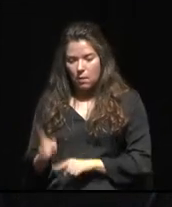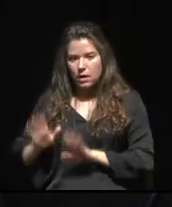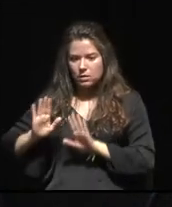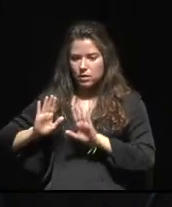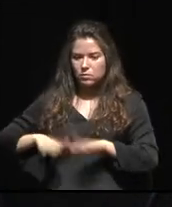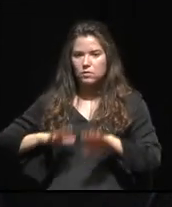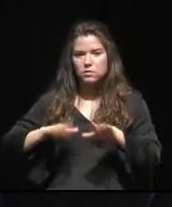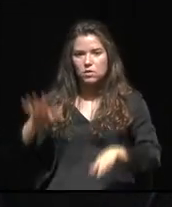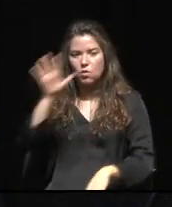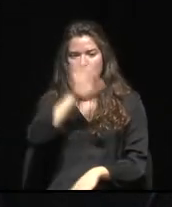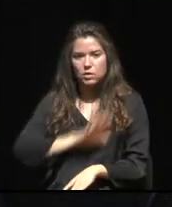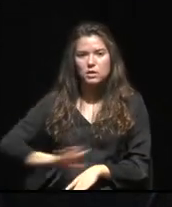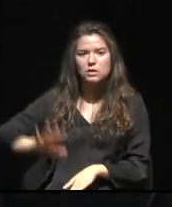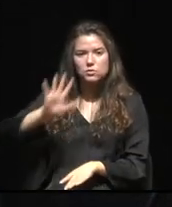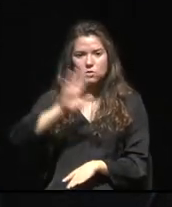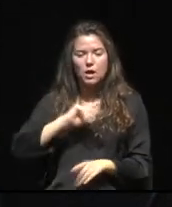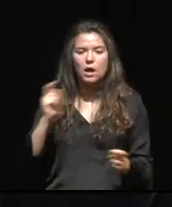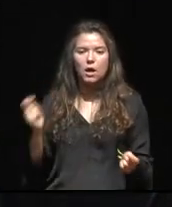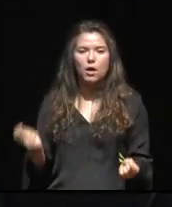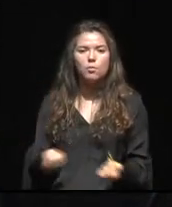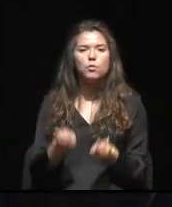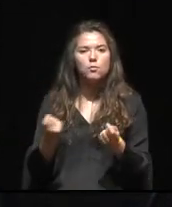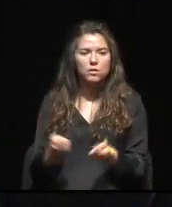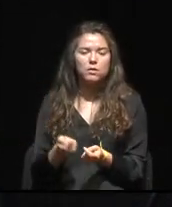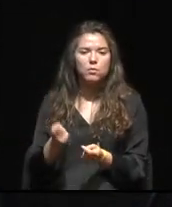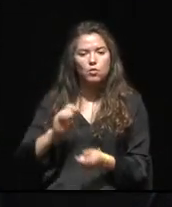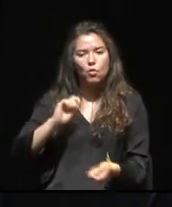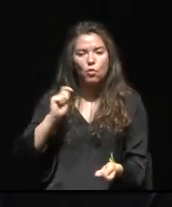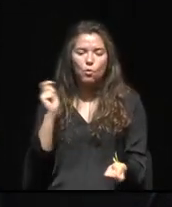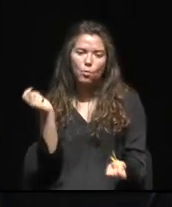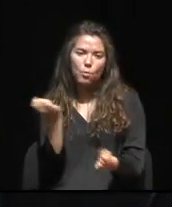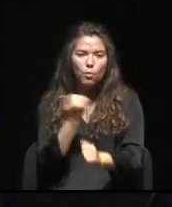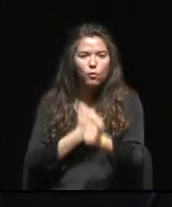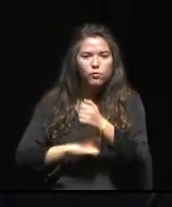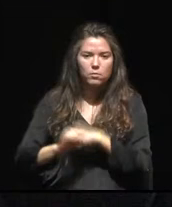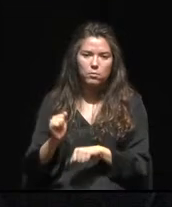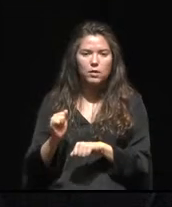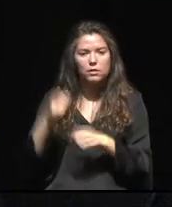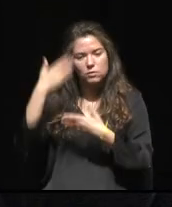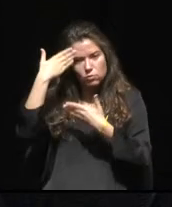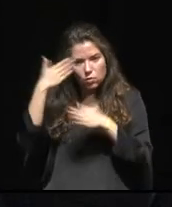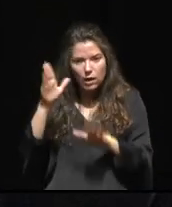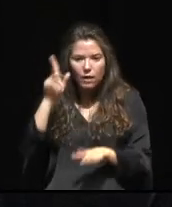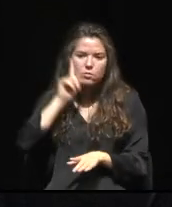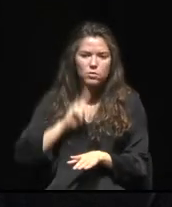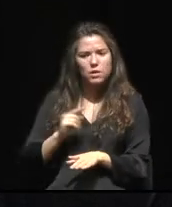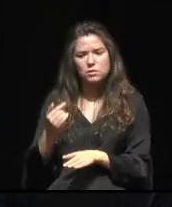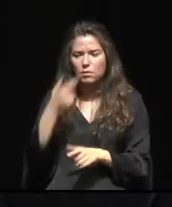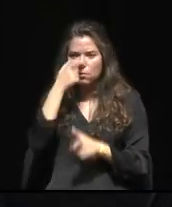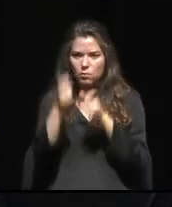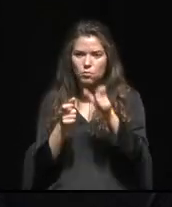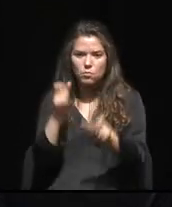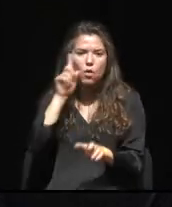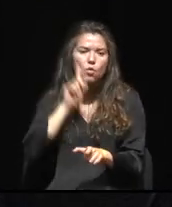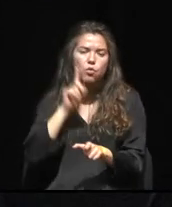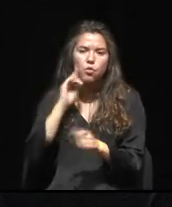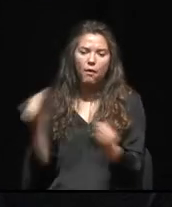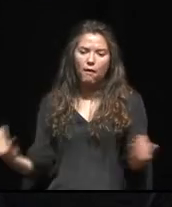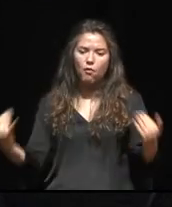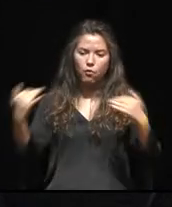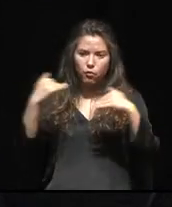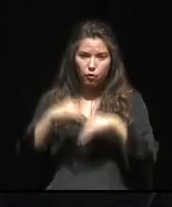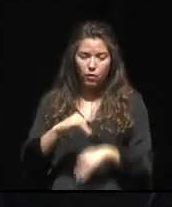manifestação nacional promovida pelo movimento democrático de mulheres que trouxe muitas mulheres de todo o país às ruas da nossa cidade ouvia-se